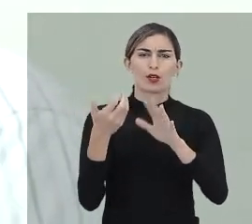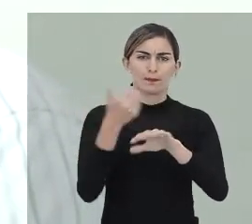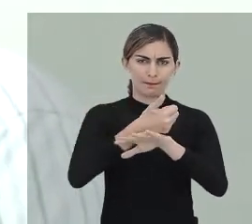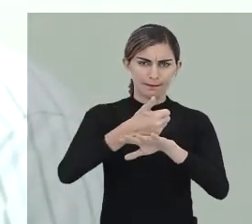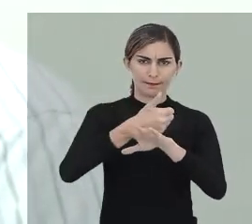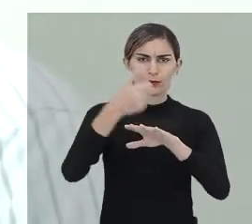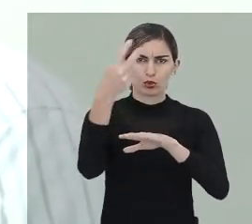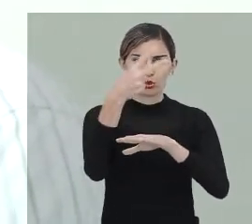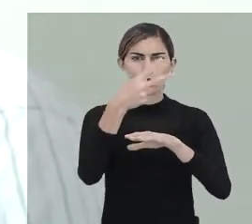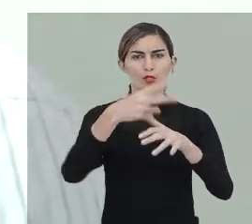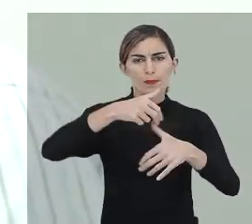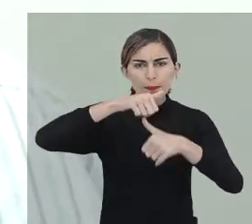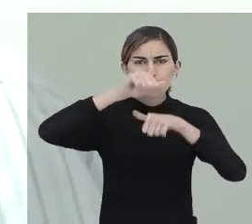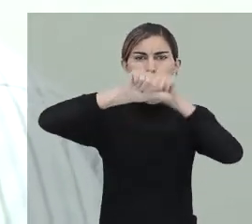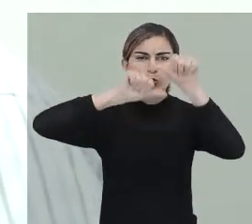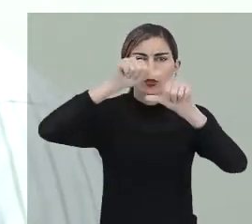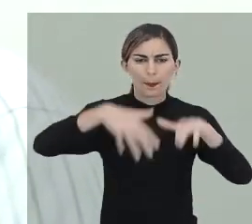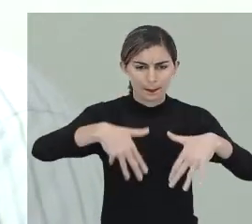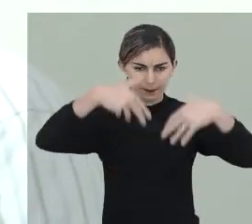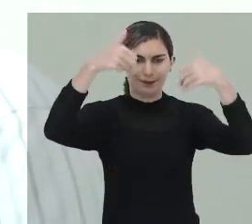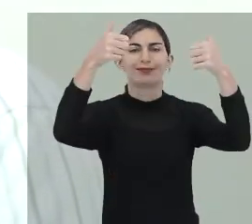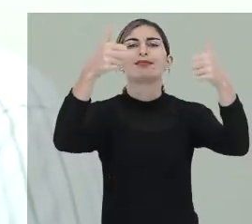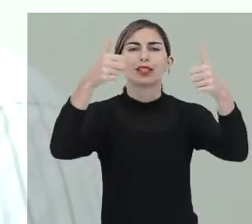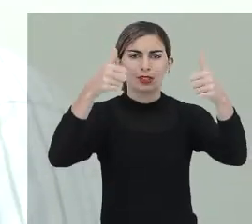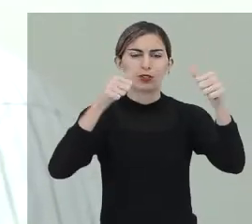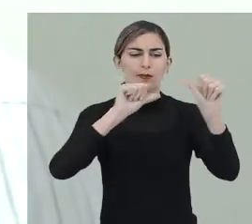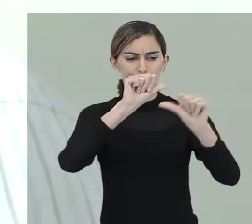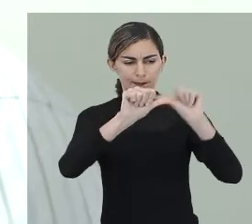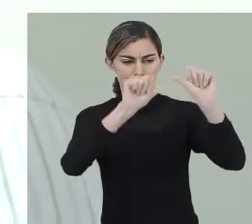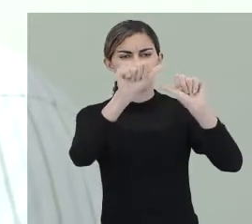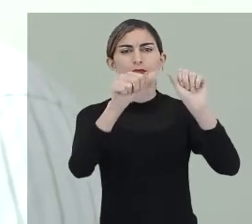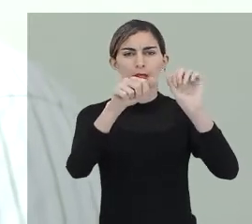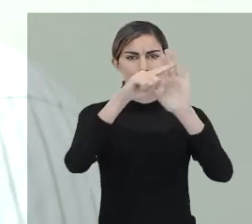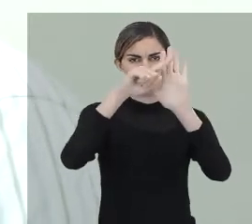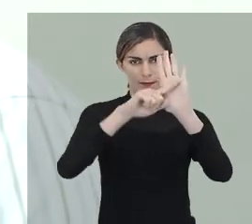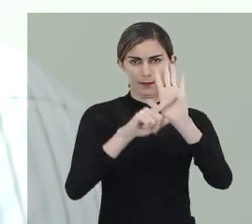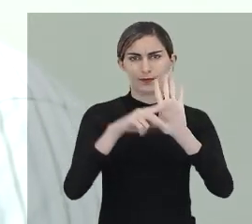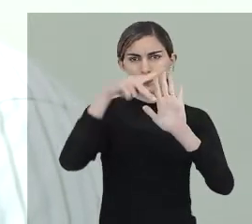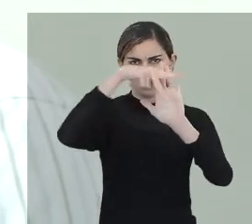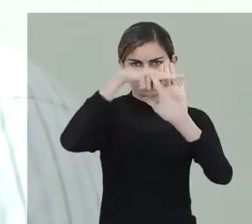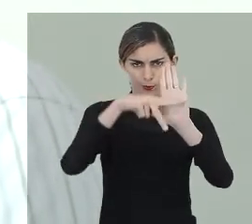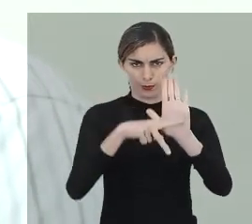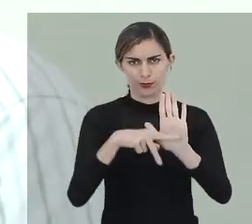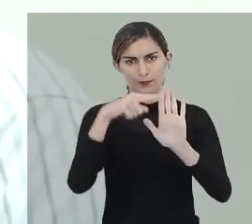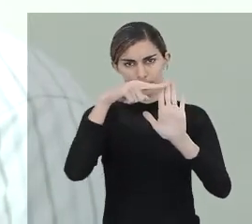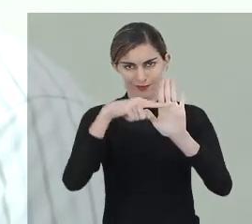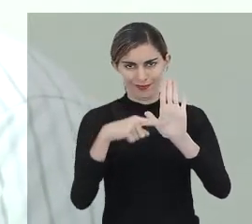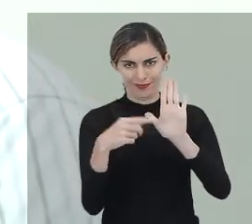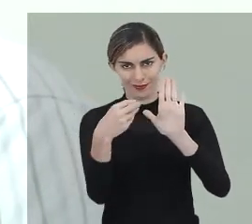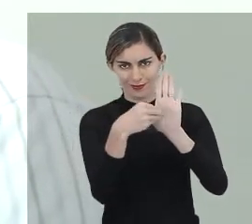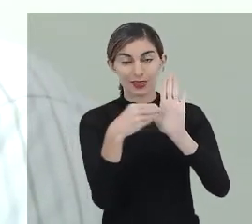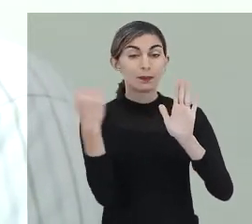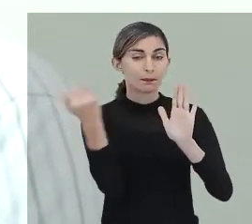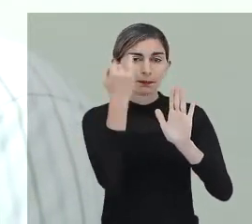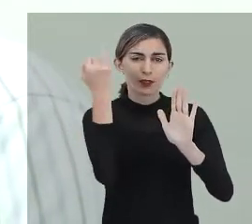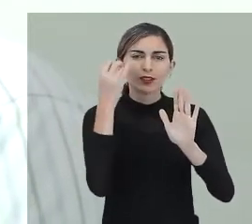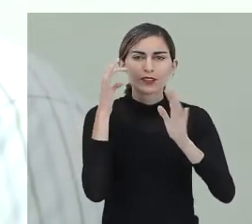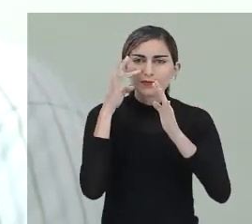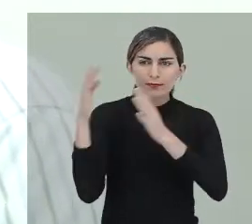na competência 3, e à medida que o curso for evoluindo, a gente vai fazendo melhorias no nosso projeto. Então é importante que vocês assistam a